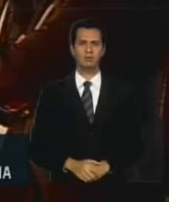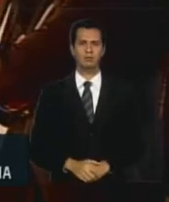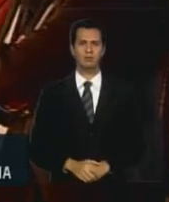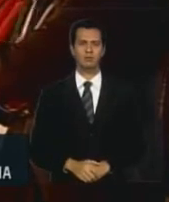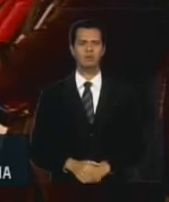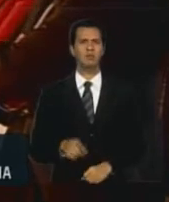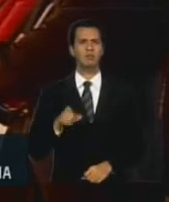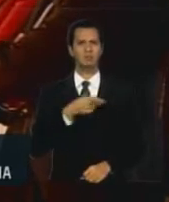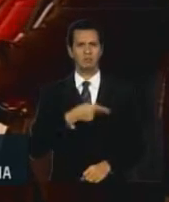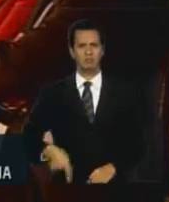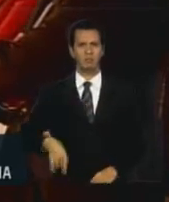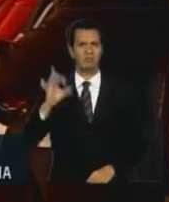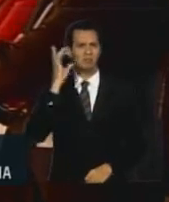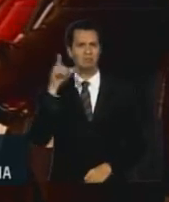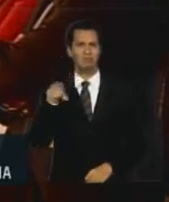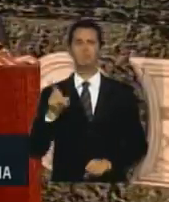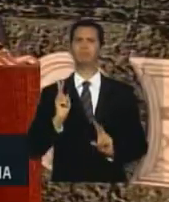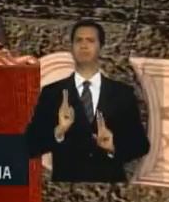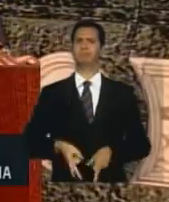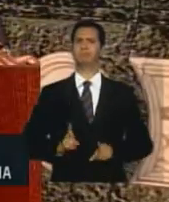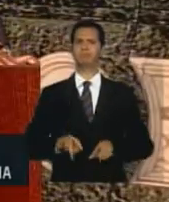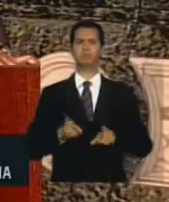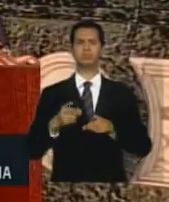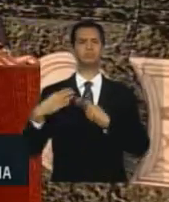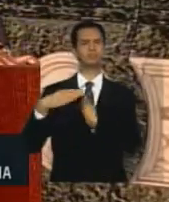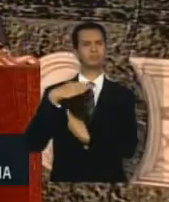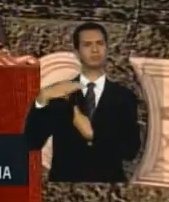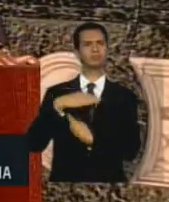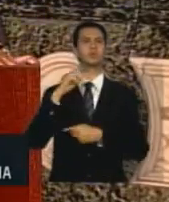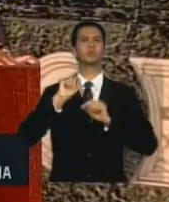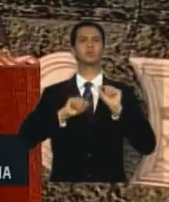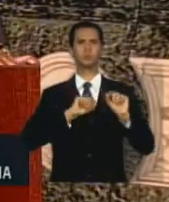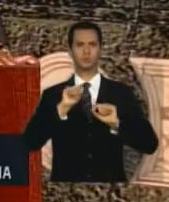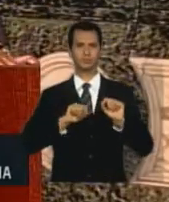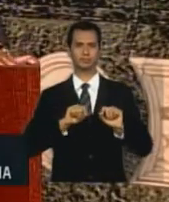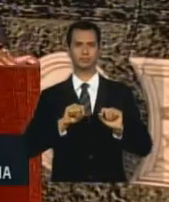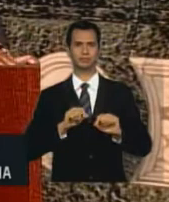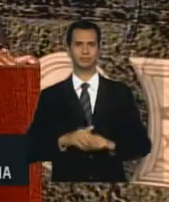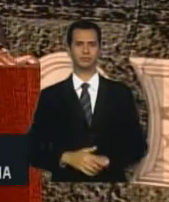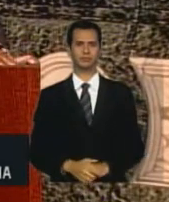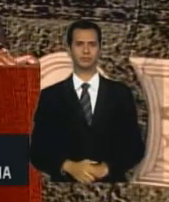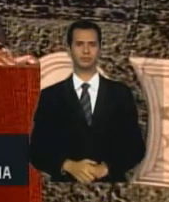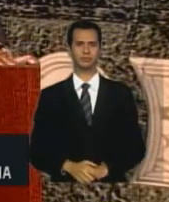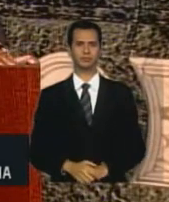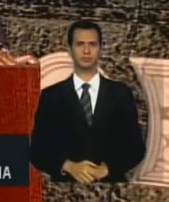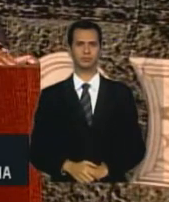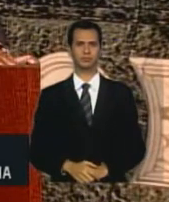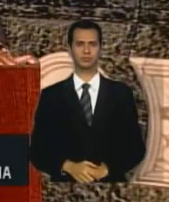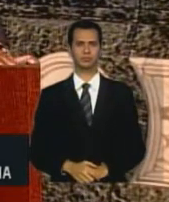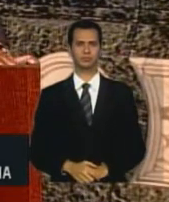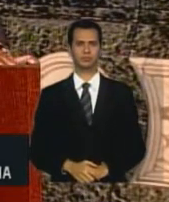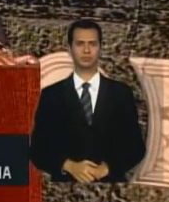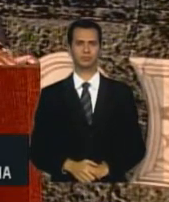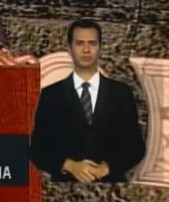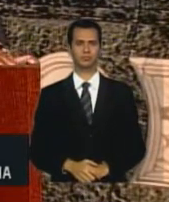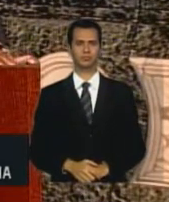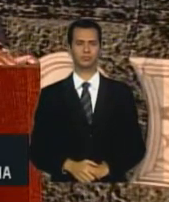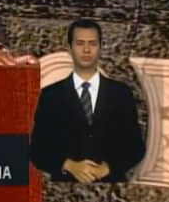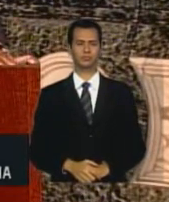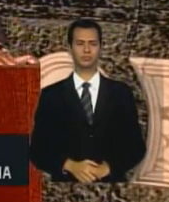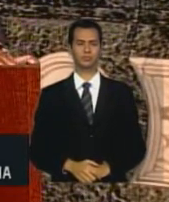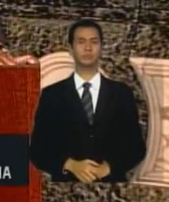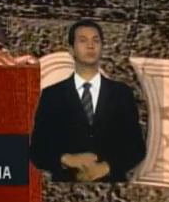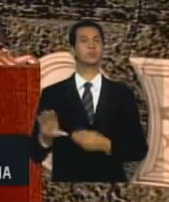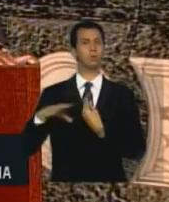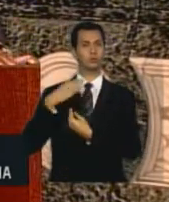a senhora sempre me orientou para que não esgotasse